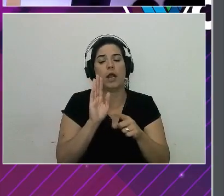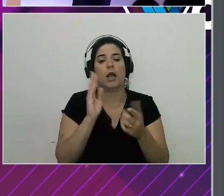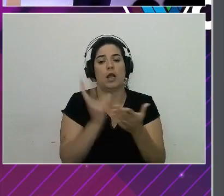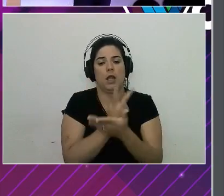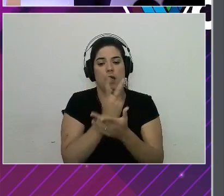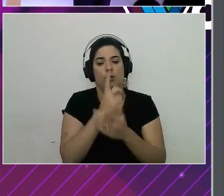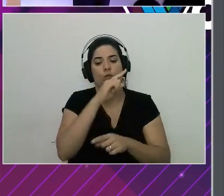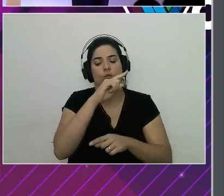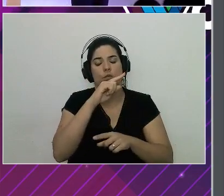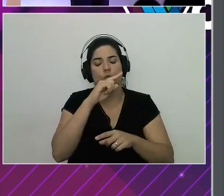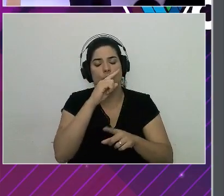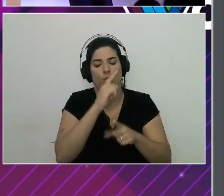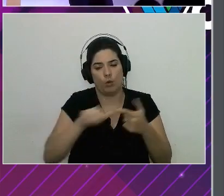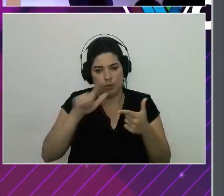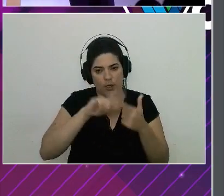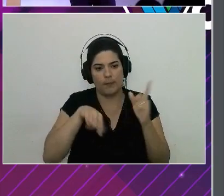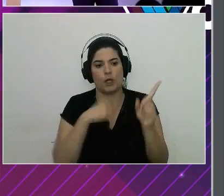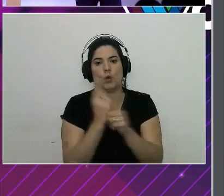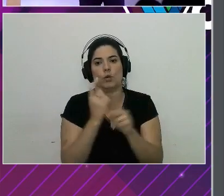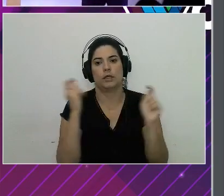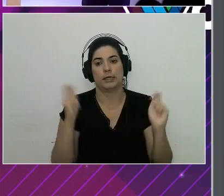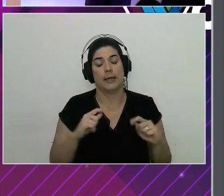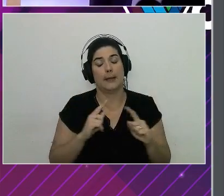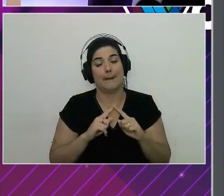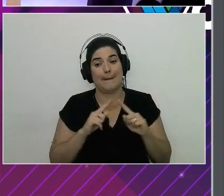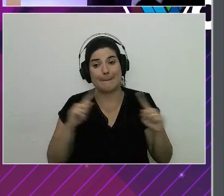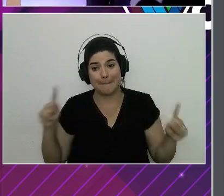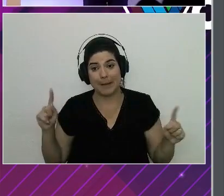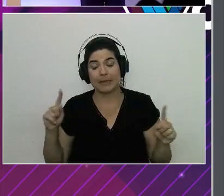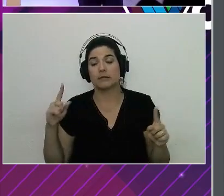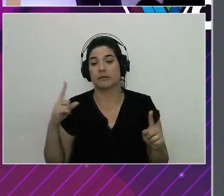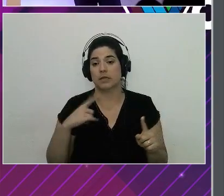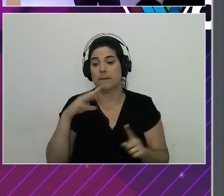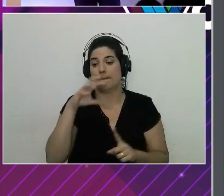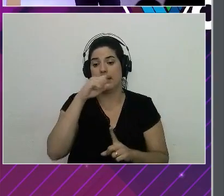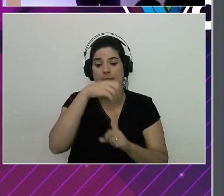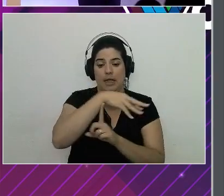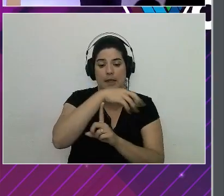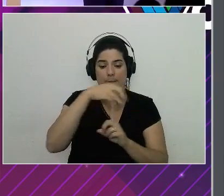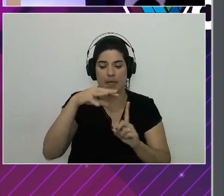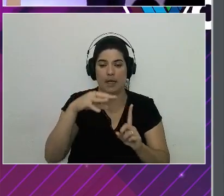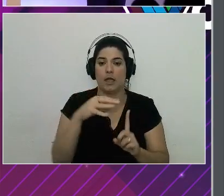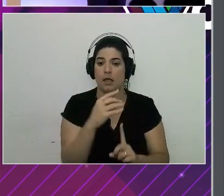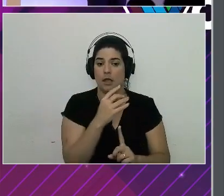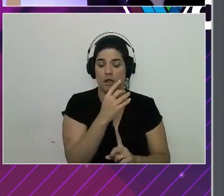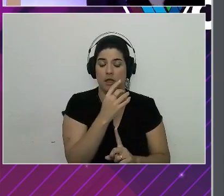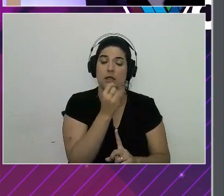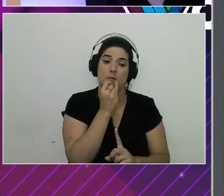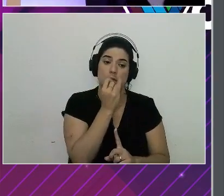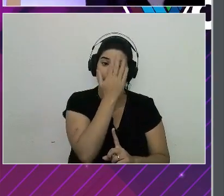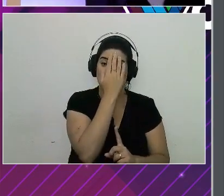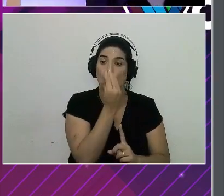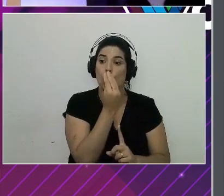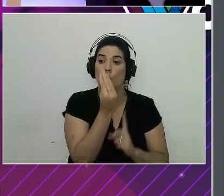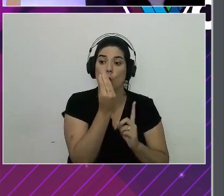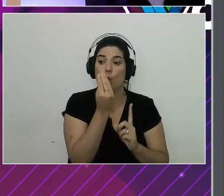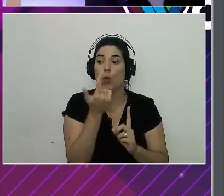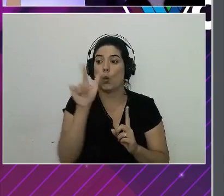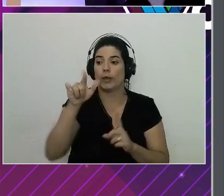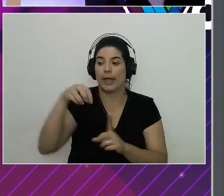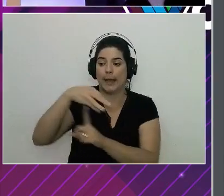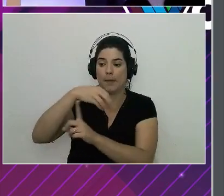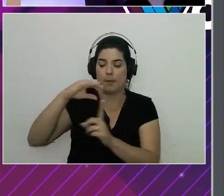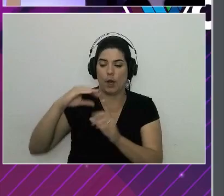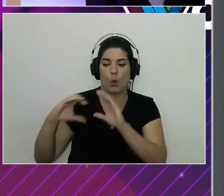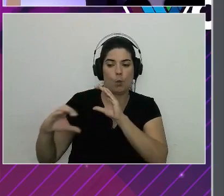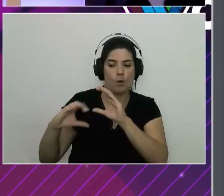de microserviços. Então, você conseguir pegar uma aplicação A, saber como que ela se comunica com as outras aplicações e, melhor ainda, saber